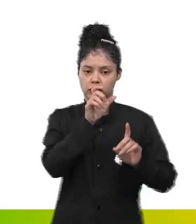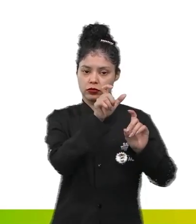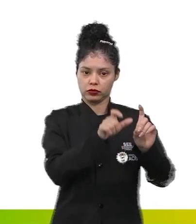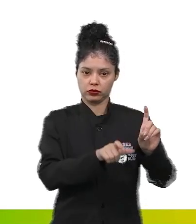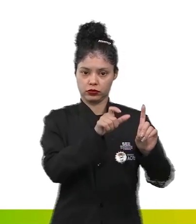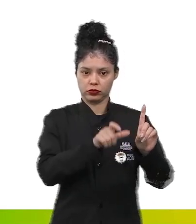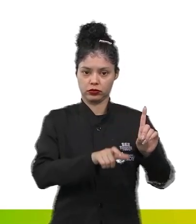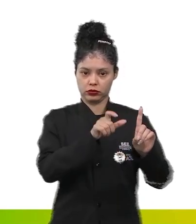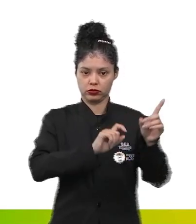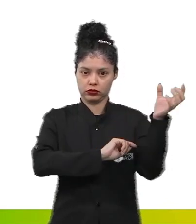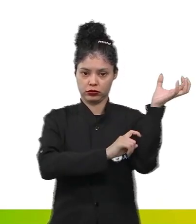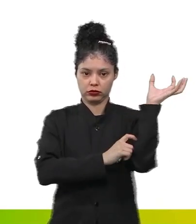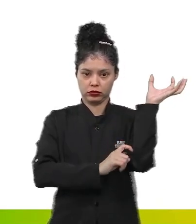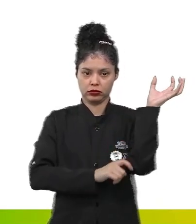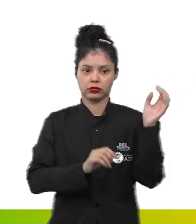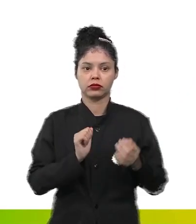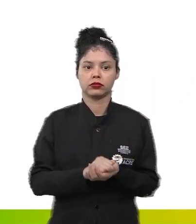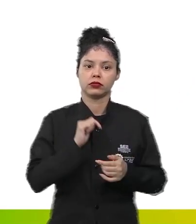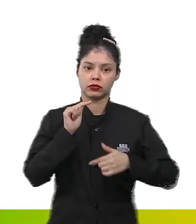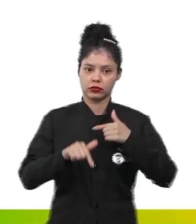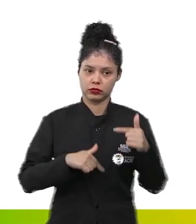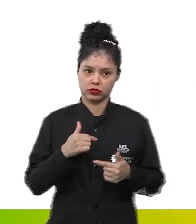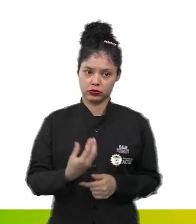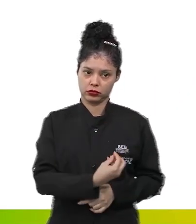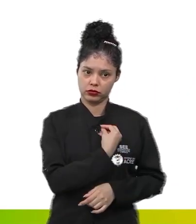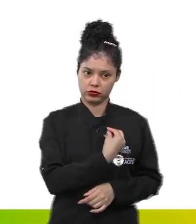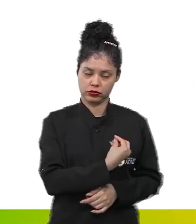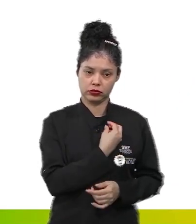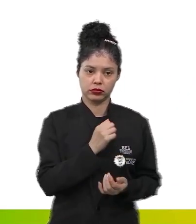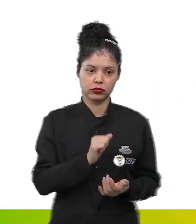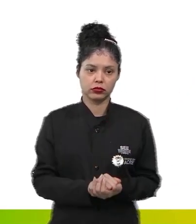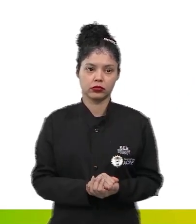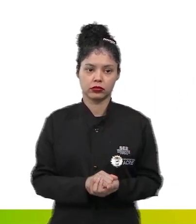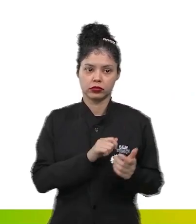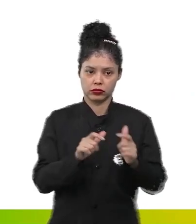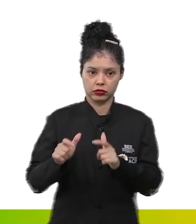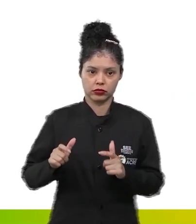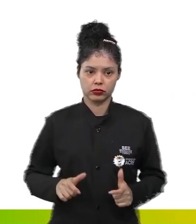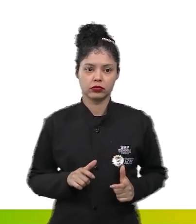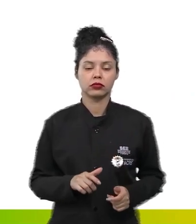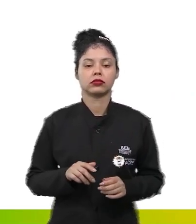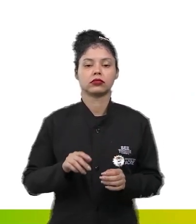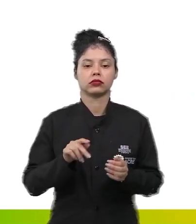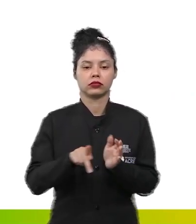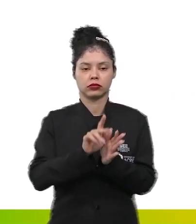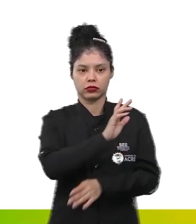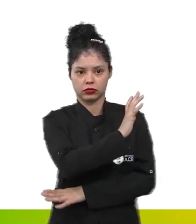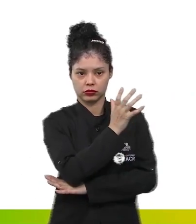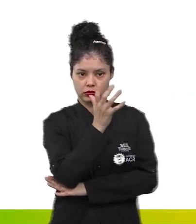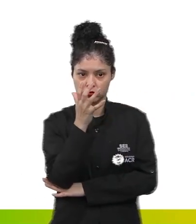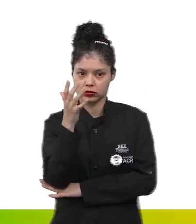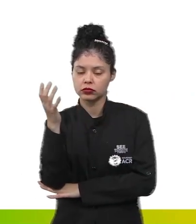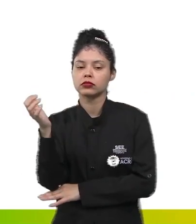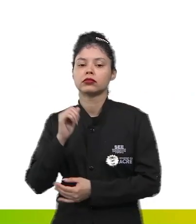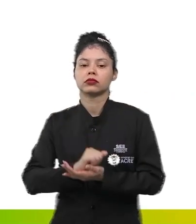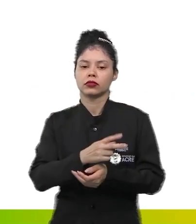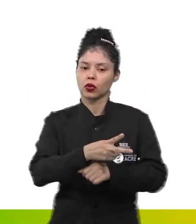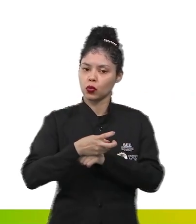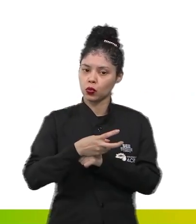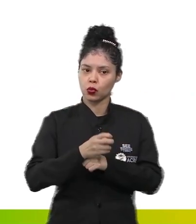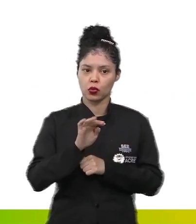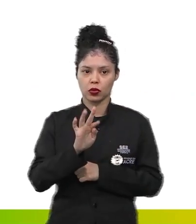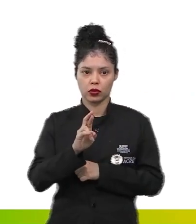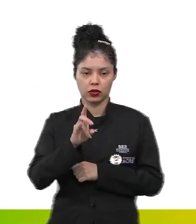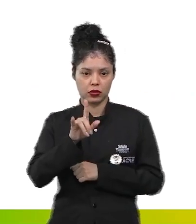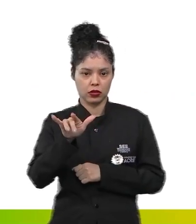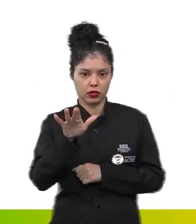em geral, trabalhadores que vivem e trabalham nas áreas de seringais, que são florestas de onde